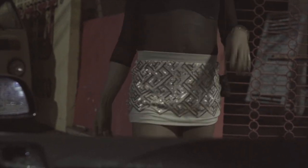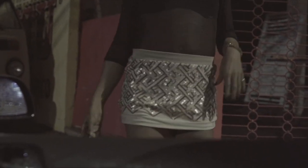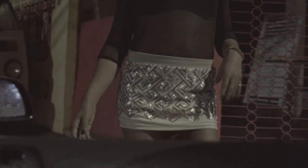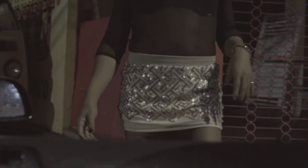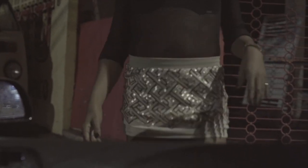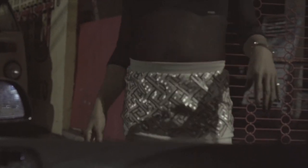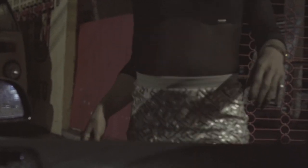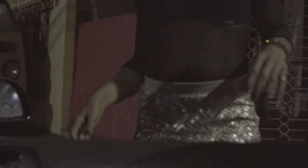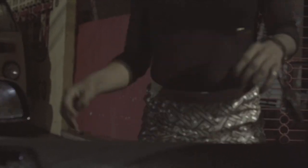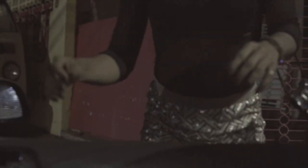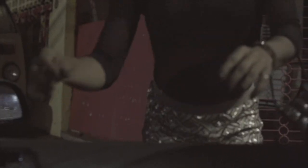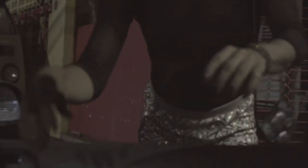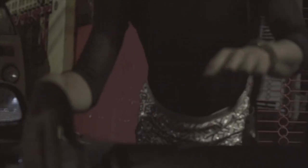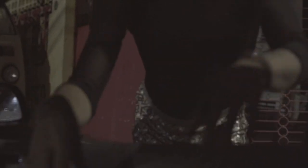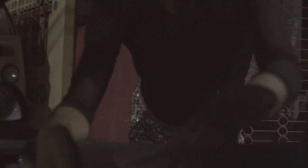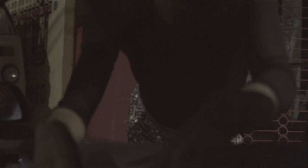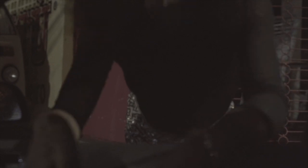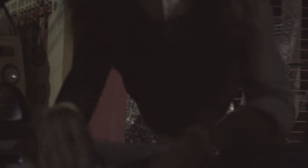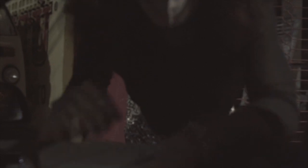indo, Caizinho.